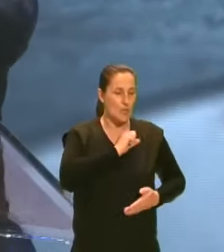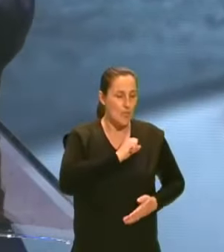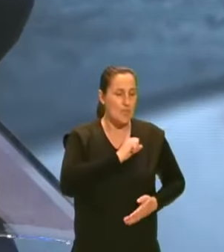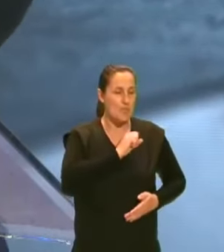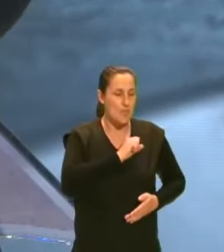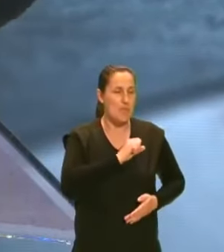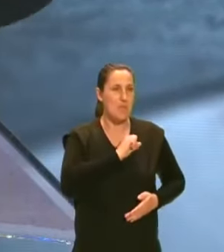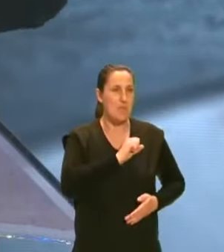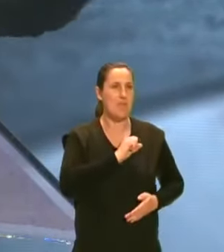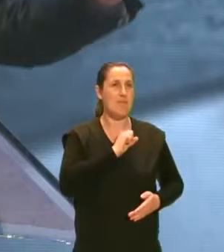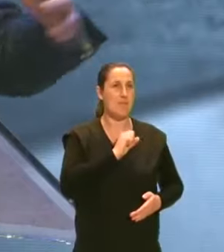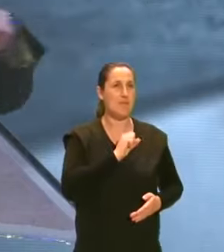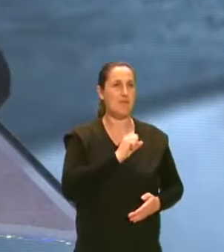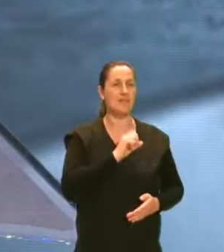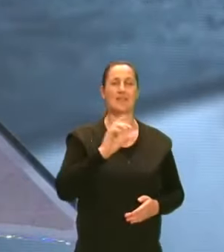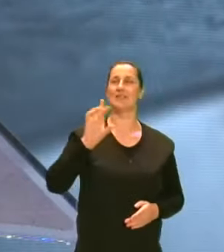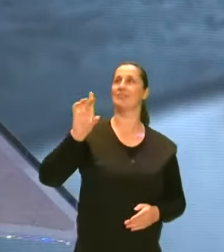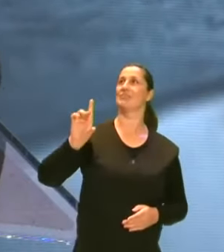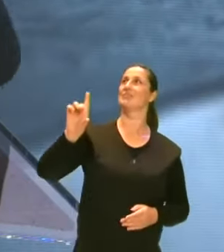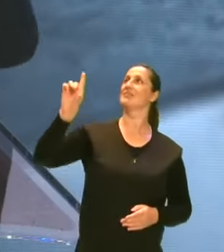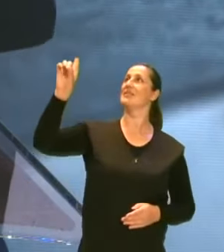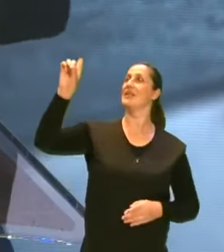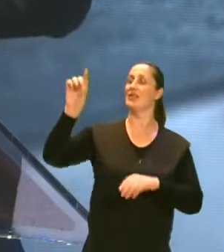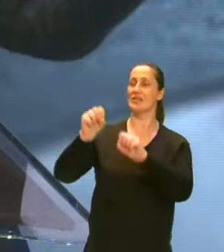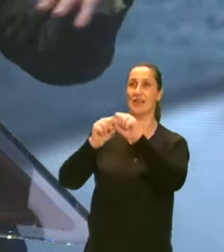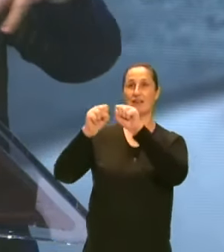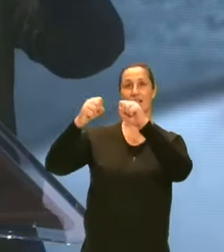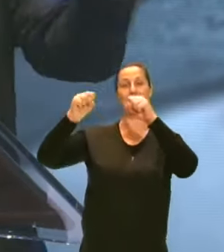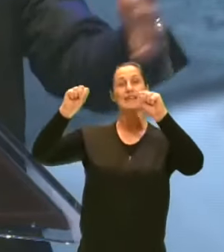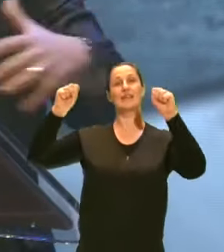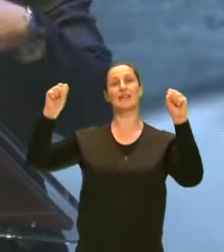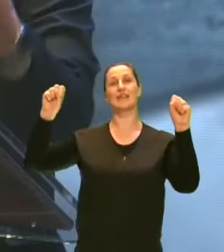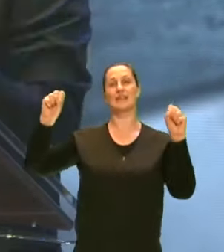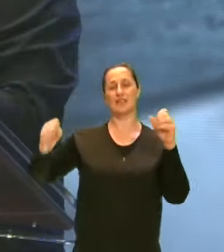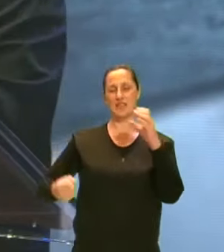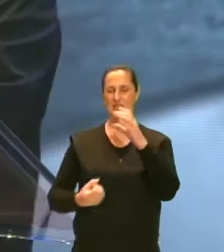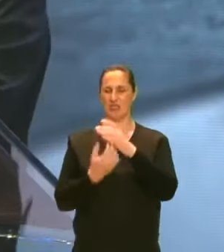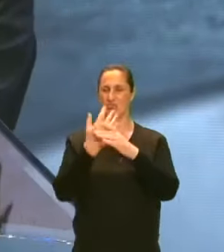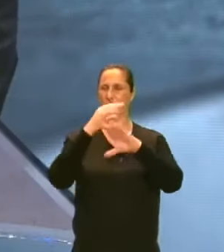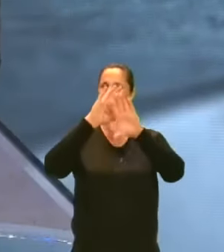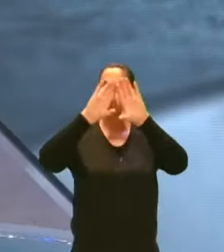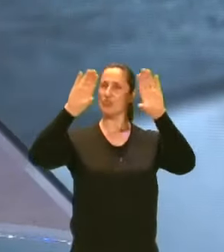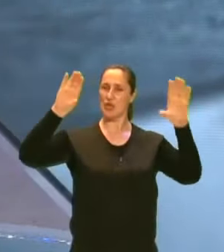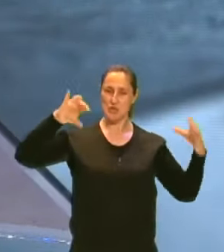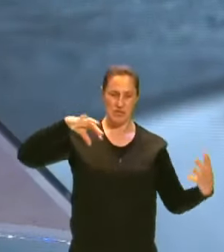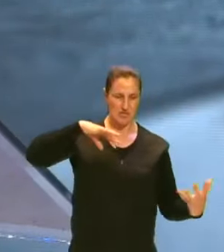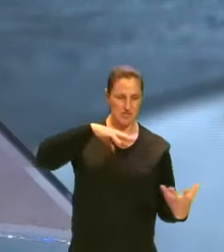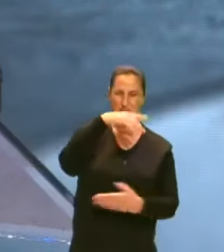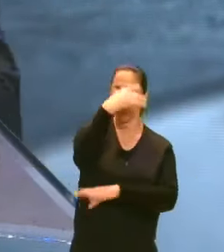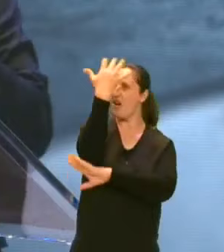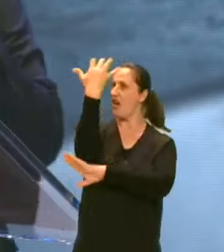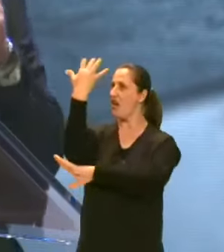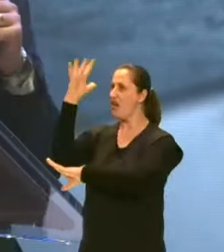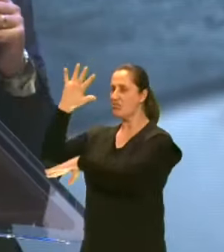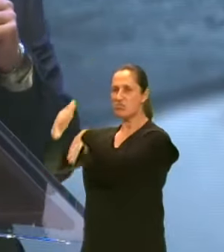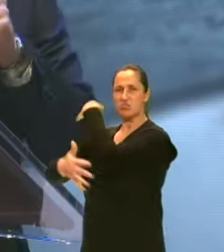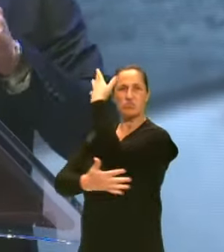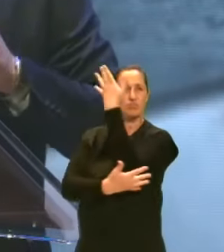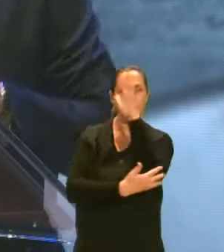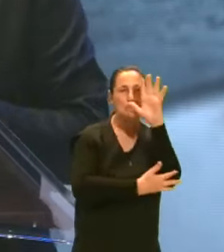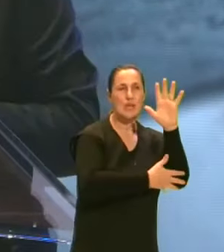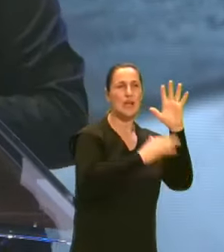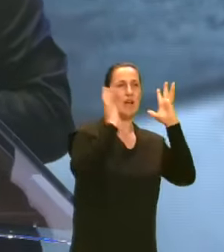olhos para esse Deus que é grande, para esse Deus que criou os céus e a terra, a cerejeira, os animais e a